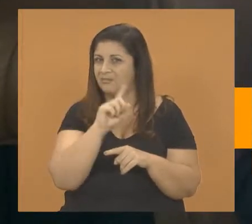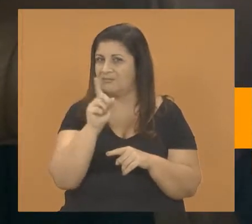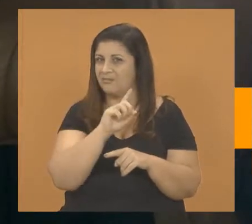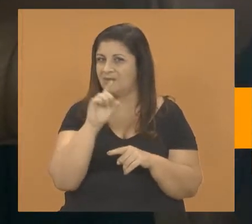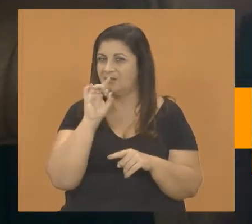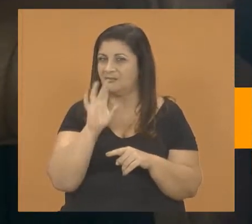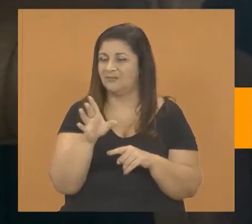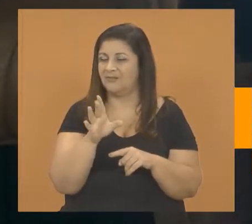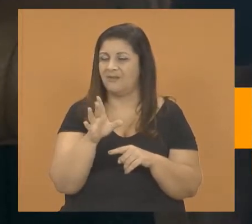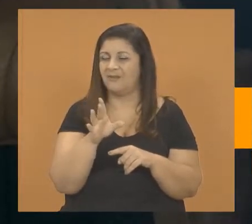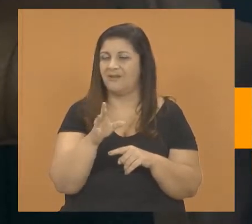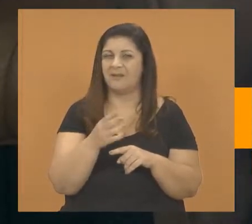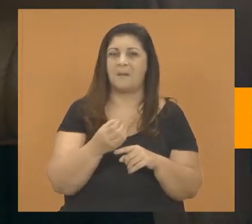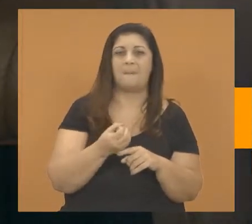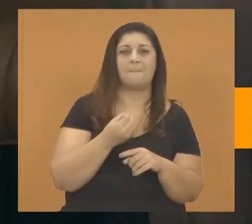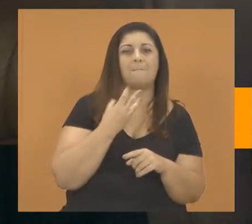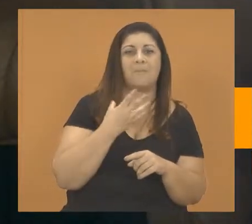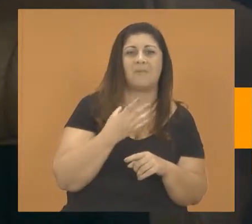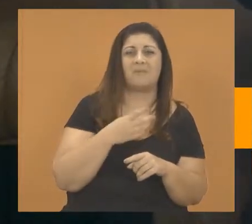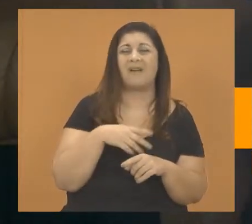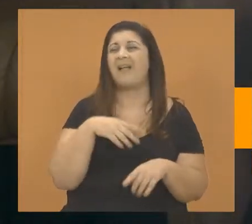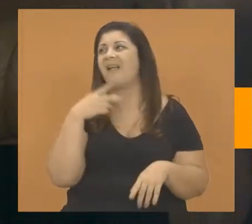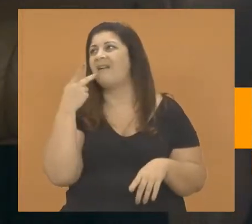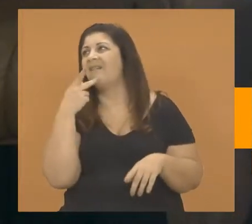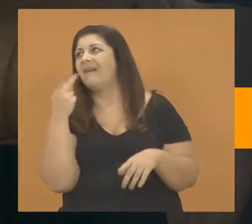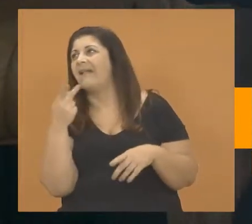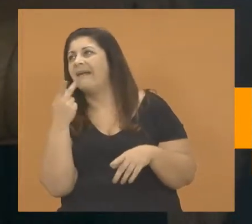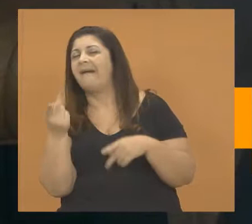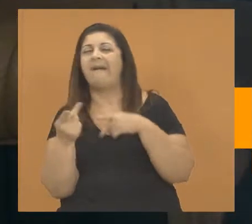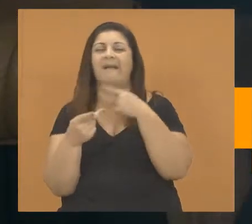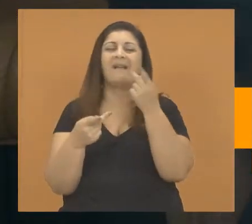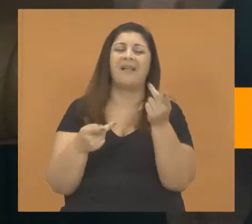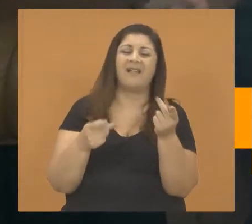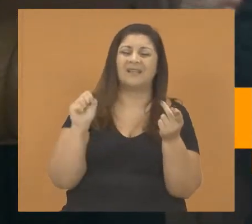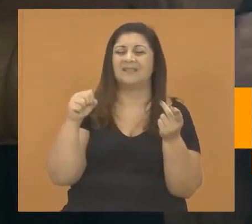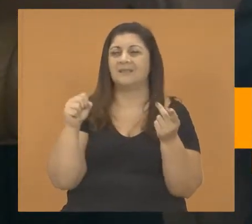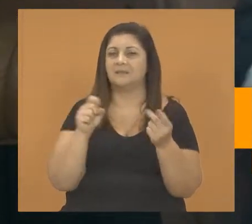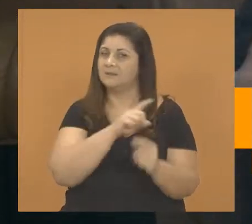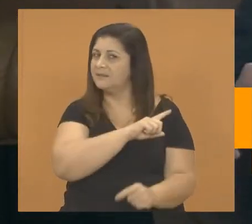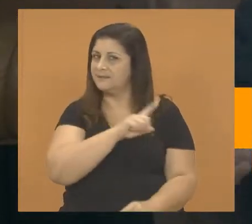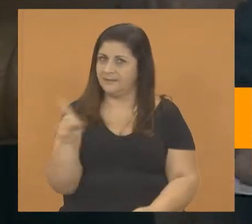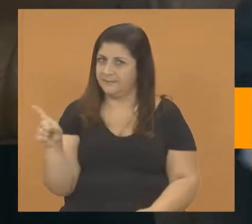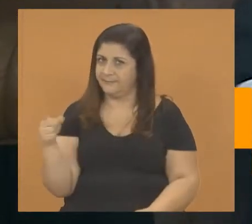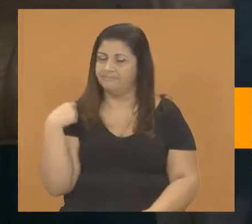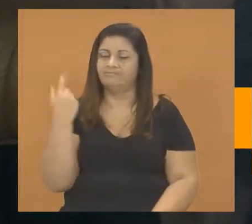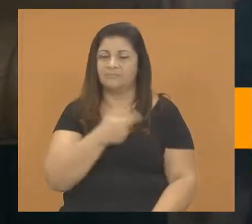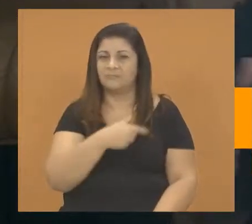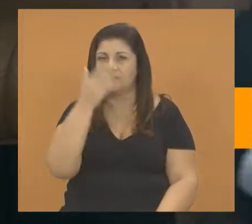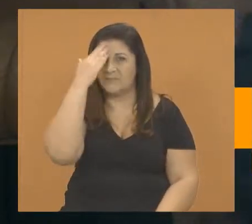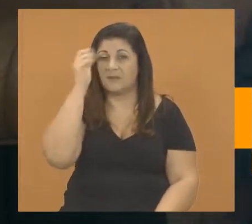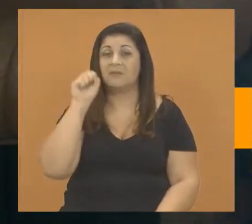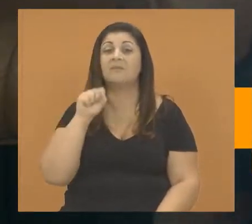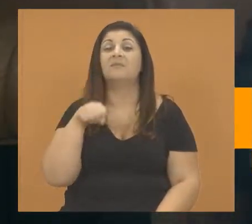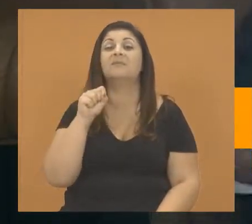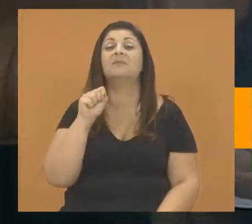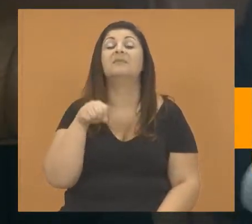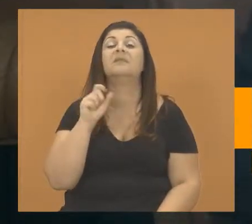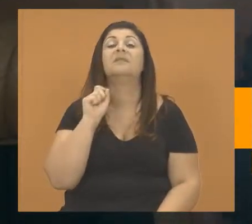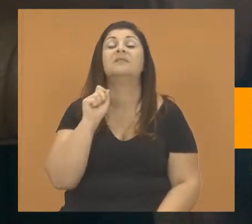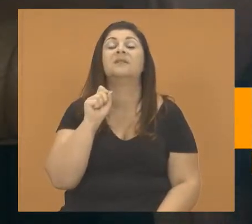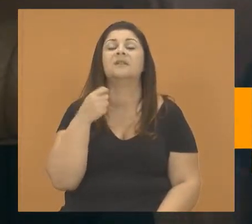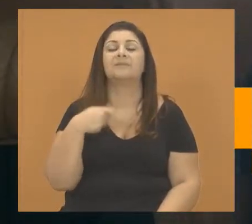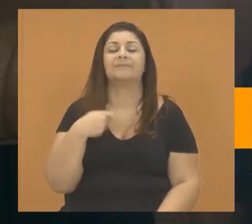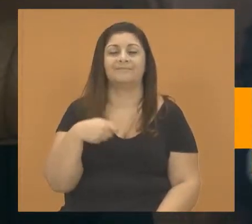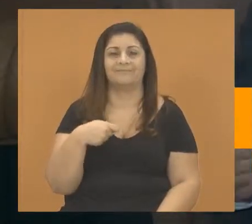critério técnico a falar que fazer discurso de que é que nós não a gente sabe que tem que ter qualquer que